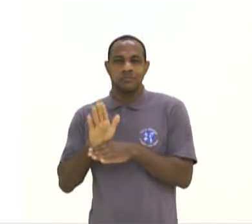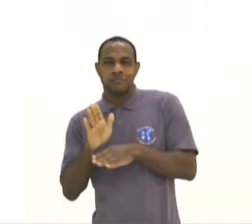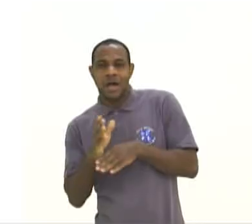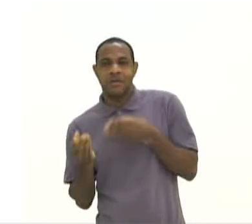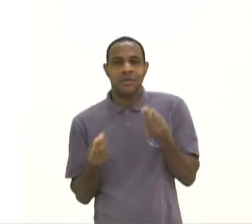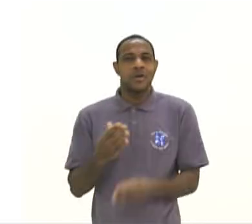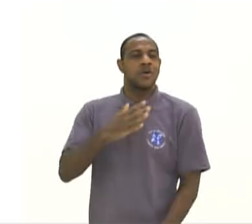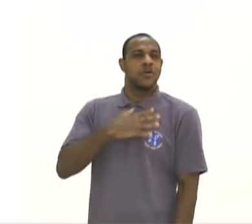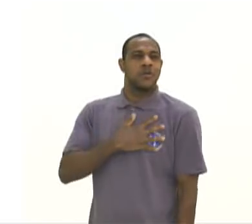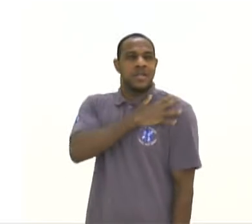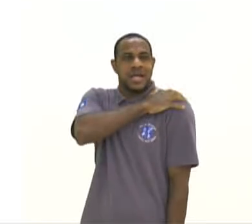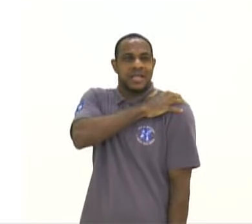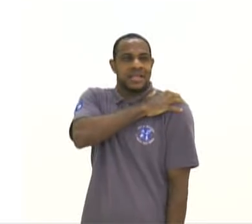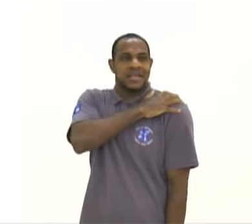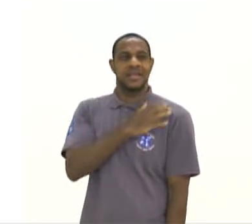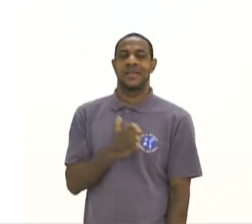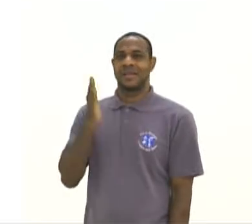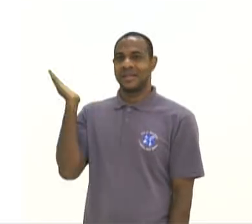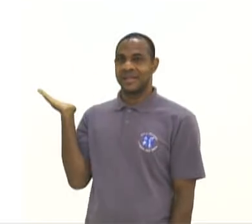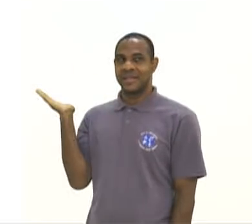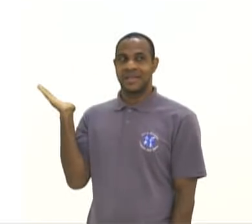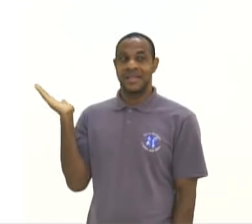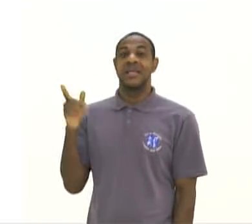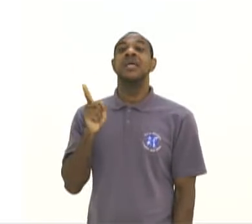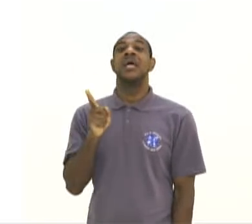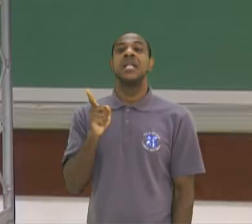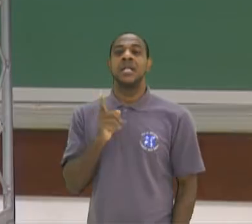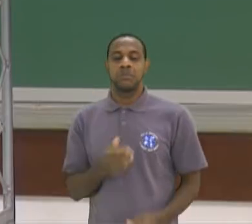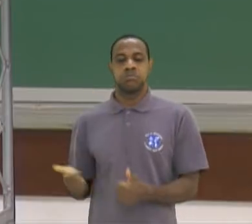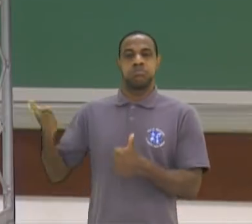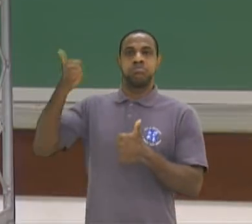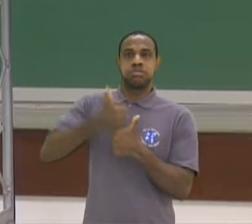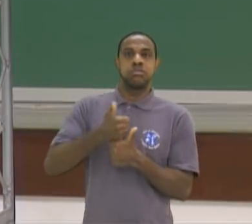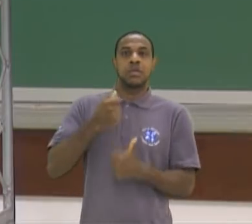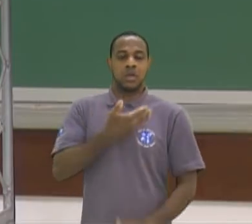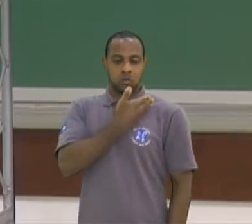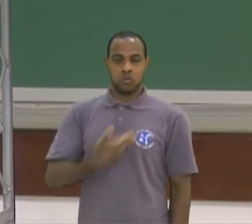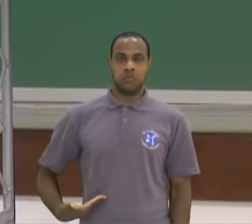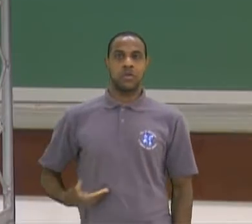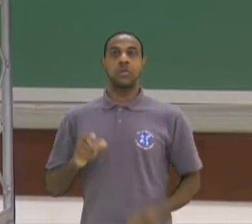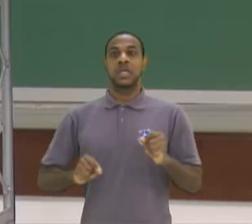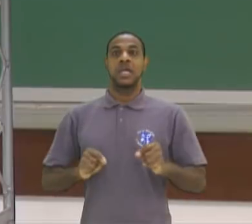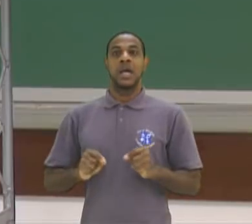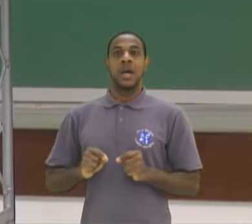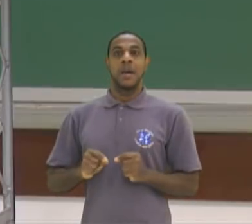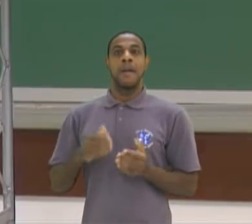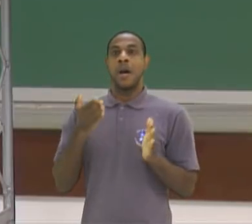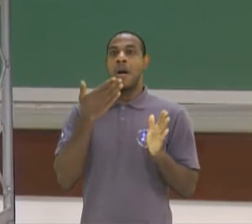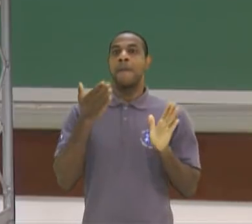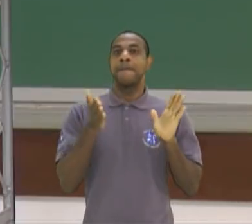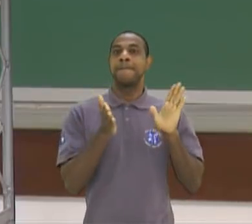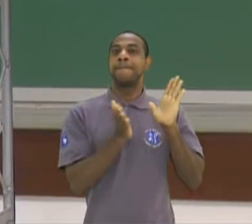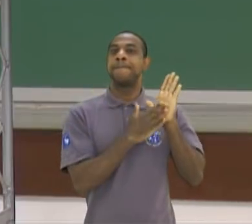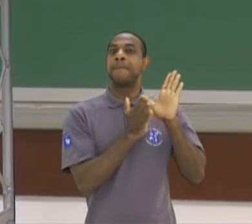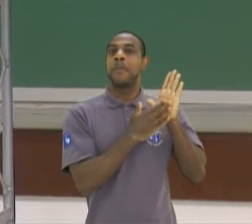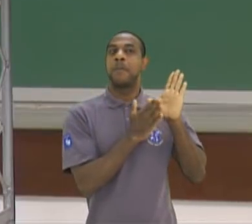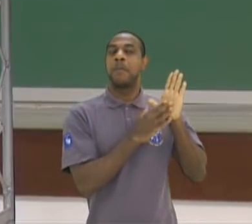Lembra disso? Linha moderada. E ele assumiu o governo prometendo uma abertura